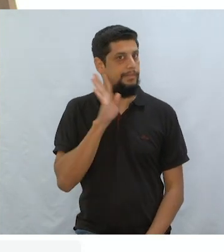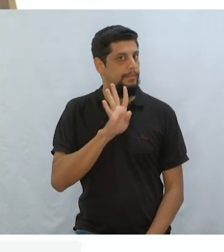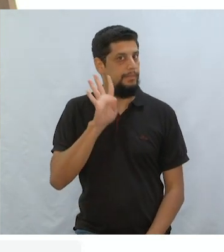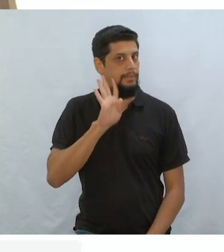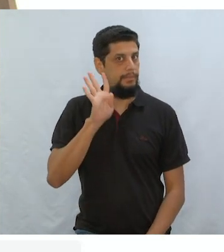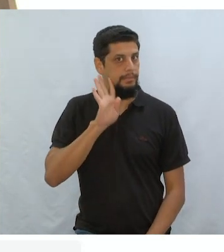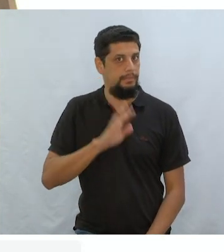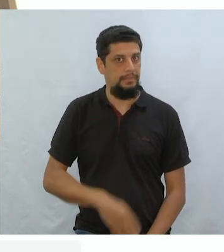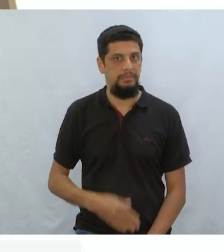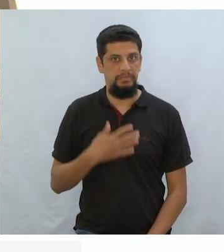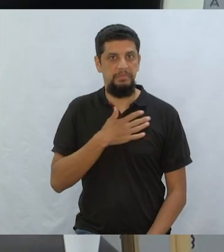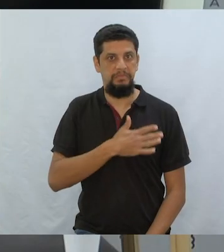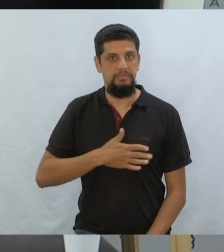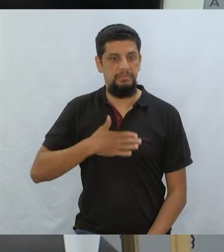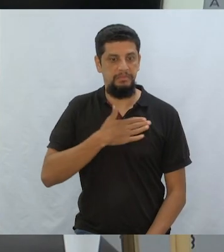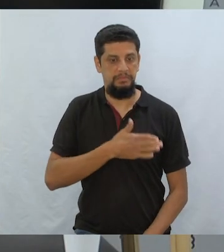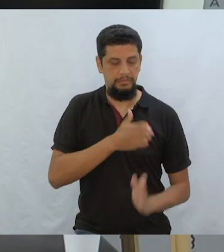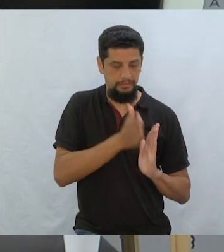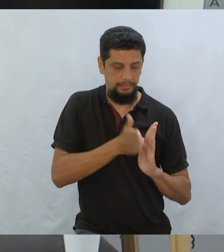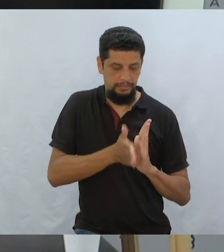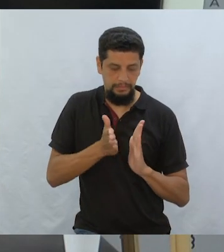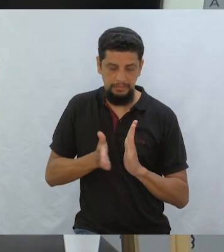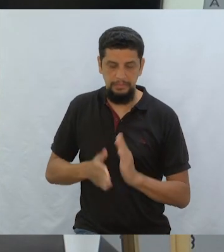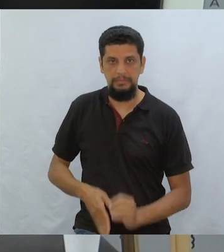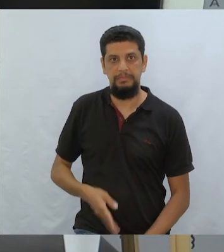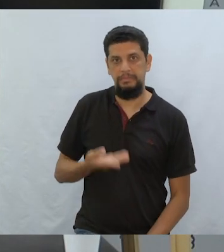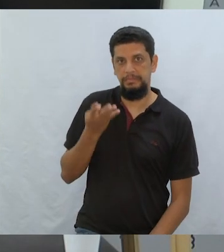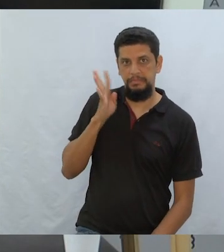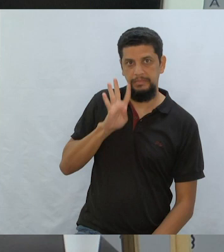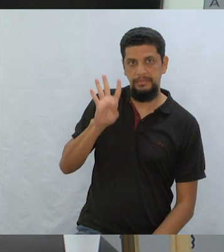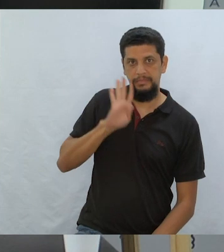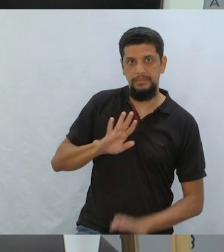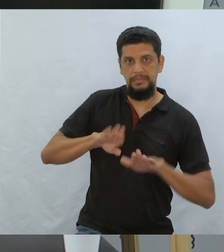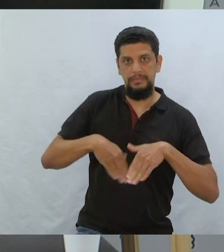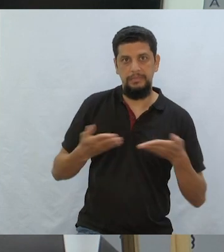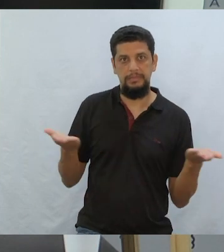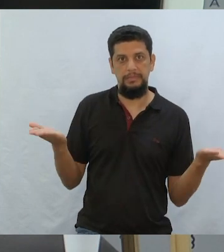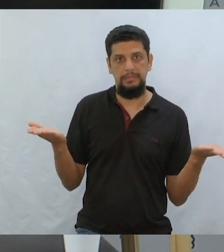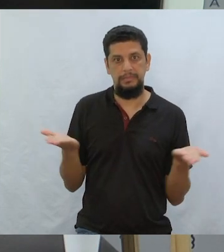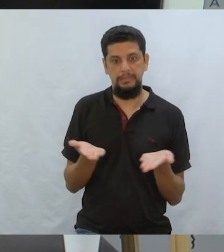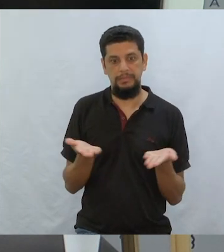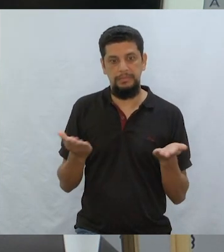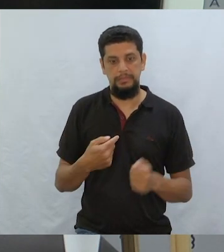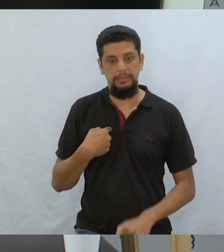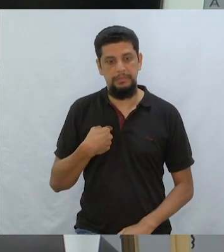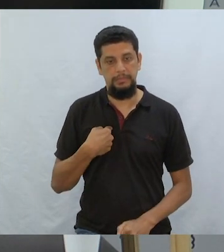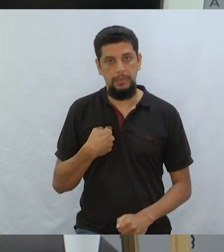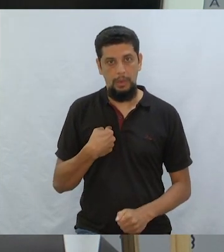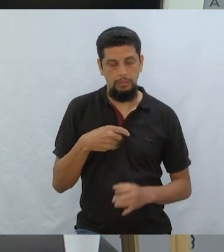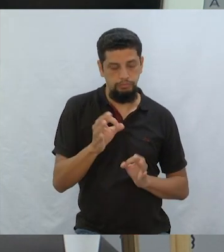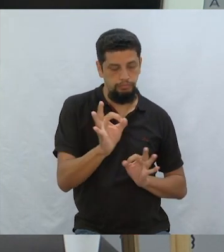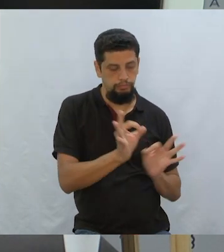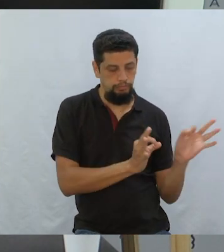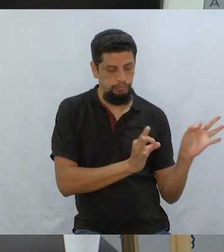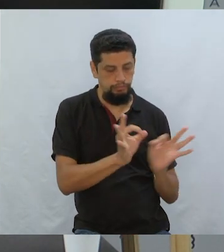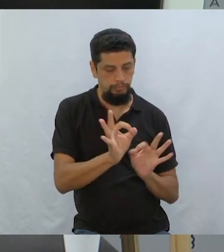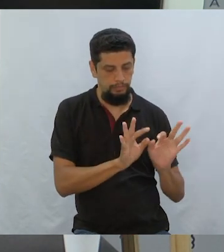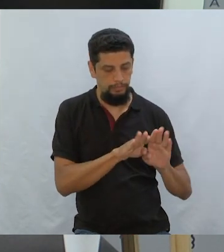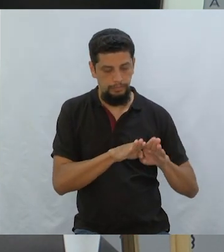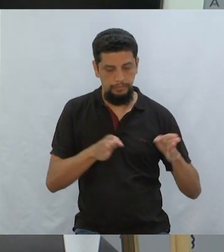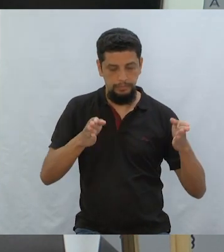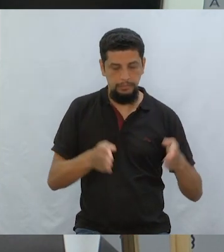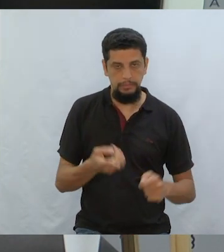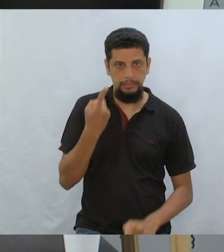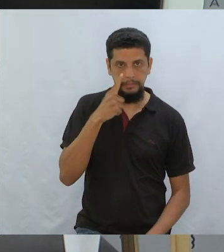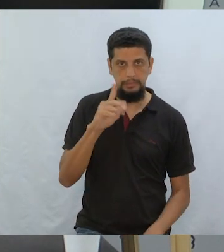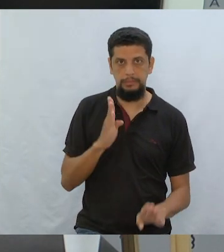Legal, né? Gostei da coleção dos dois, bem bacana. Então, agora eu vou organizar aqui a mesa,